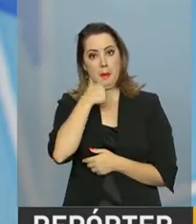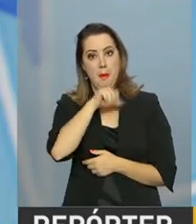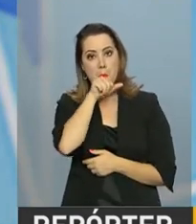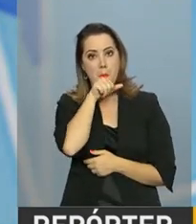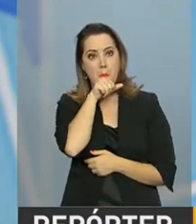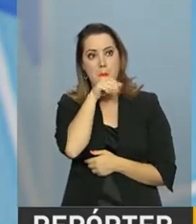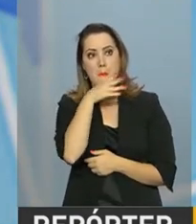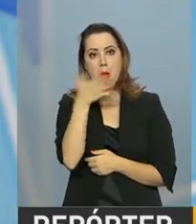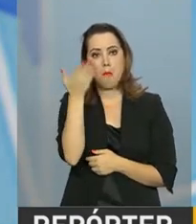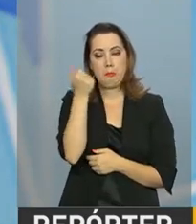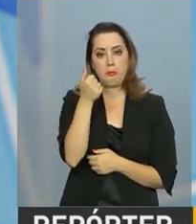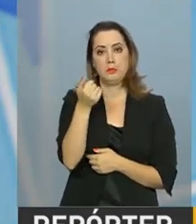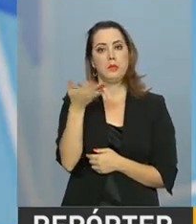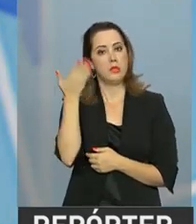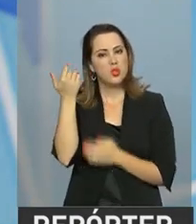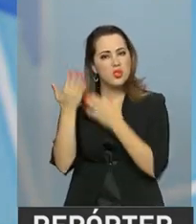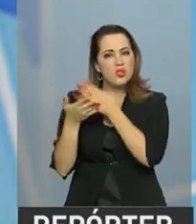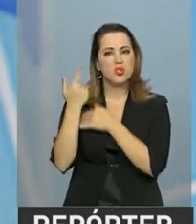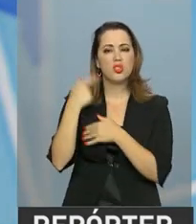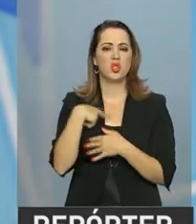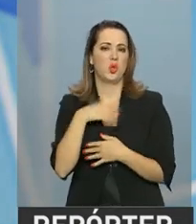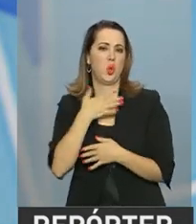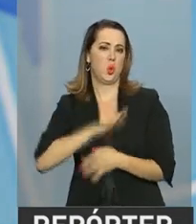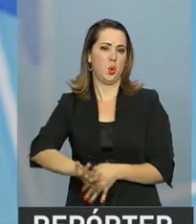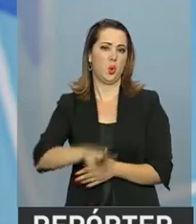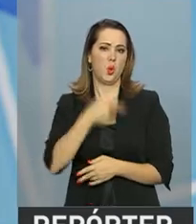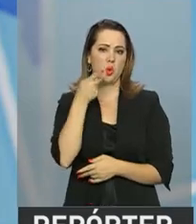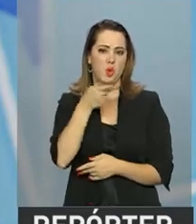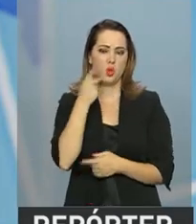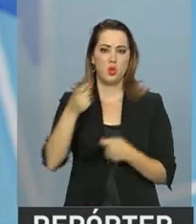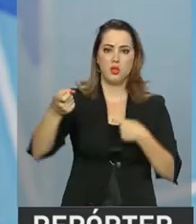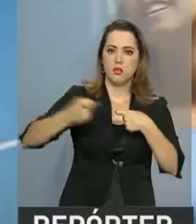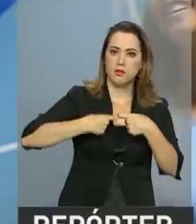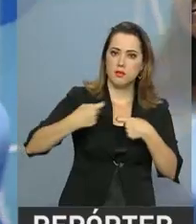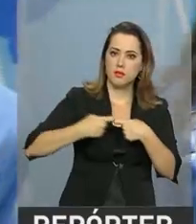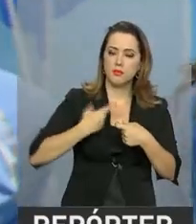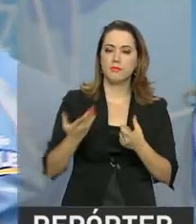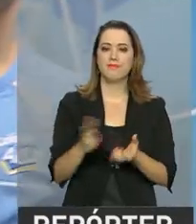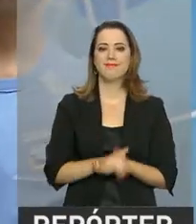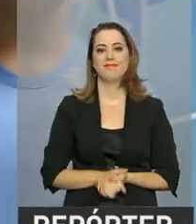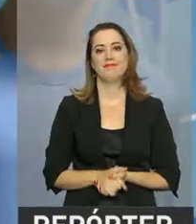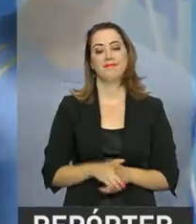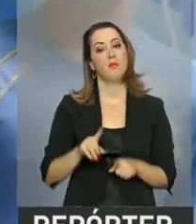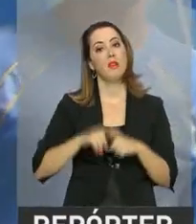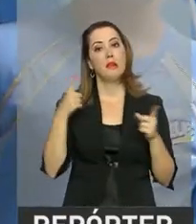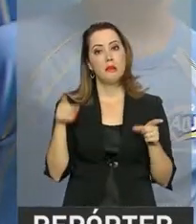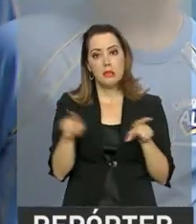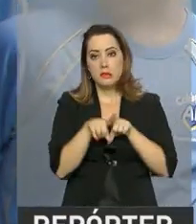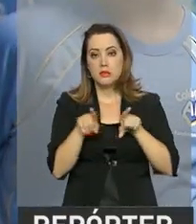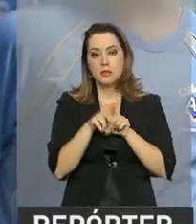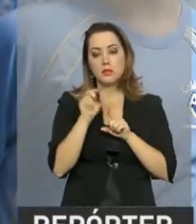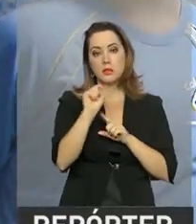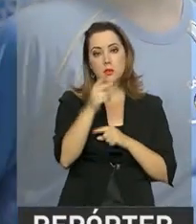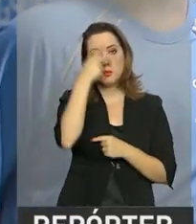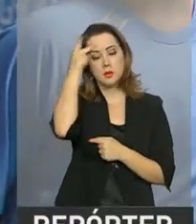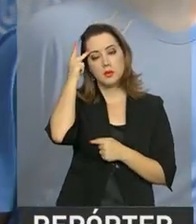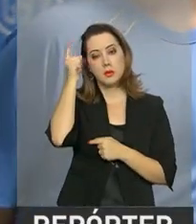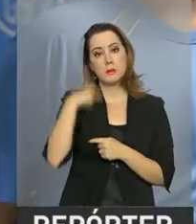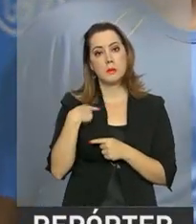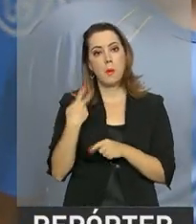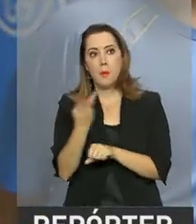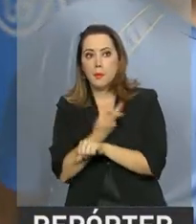então ela não não gosta muito de se abrir sobre assunto que envolve sexualidade mas ainda há aqueles que preferem